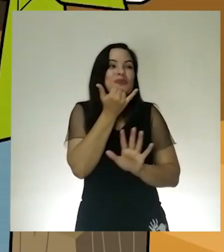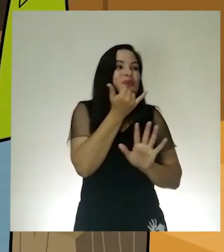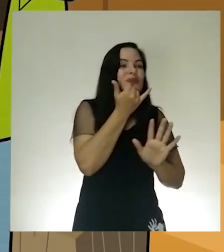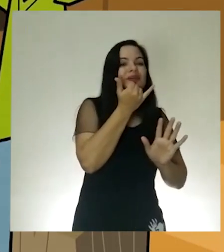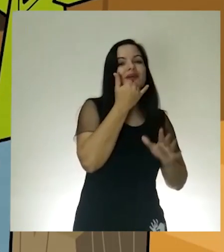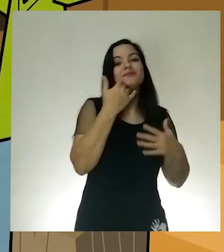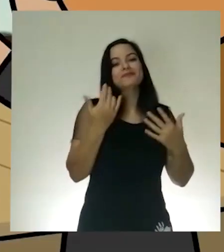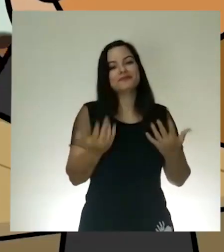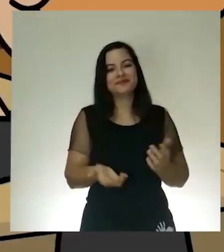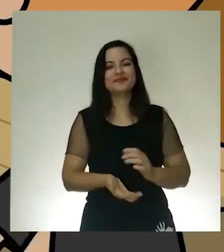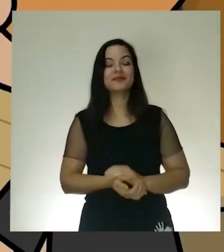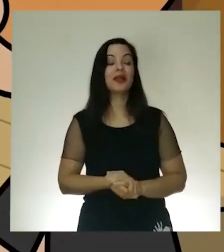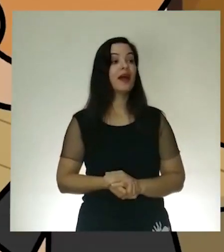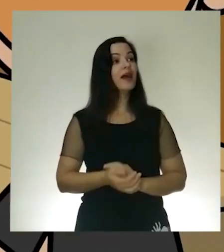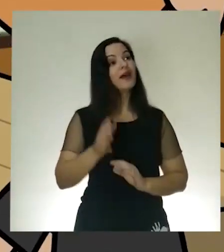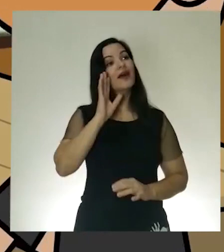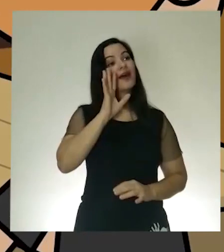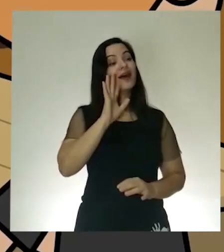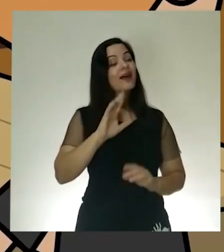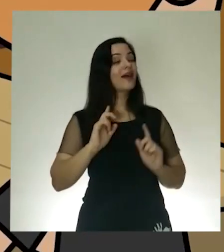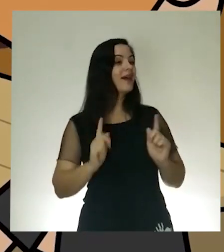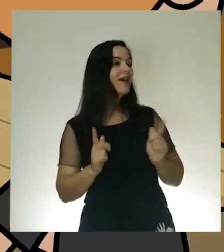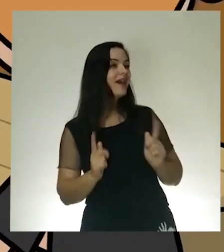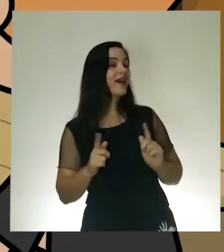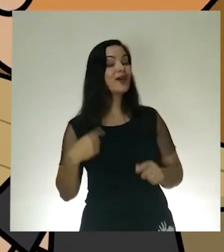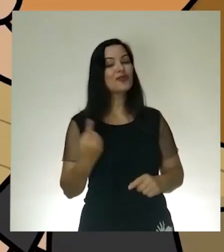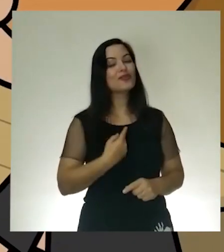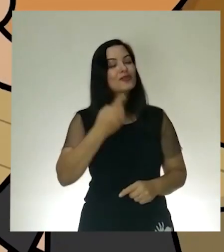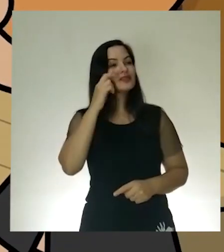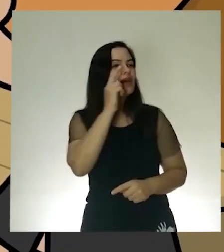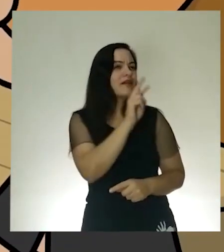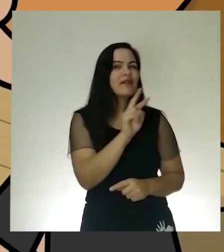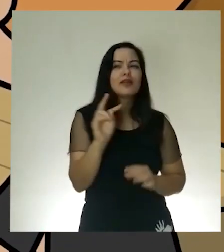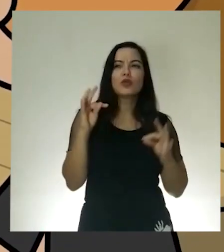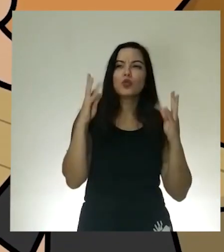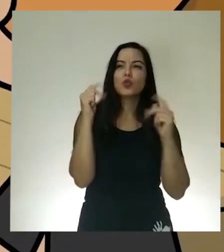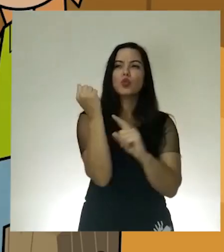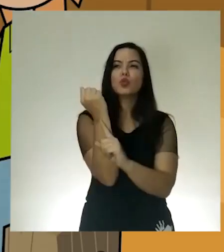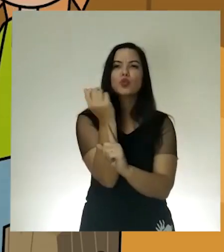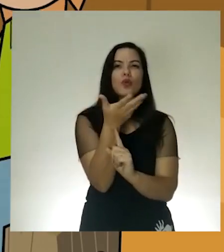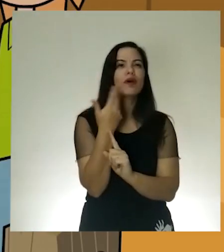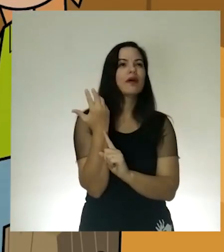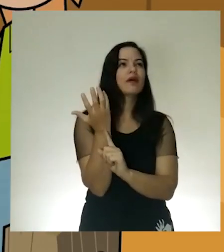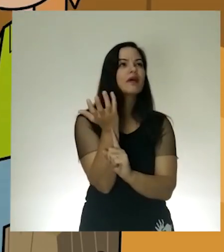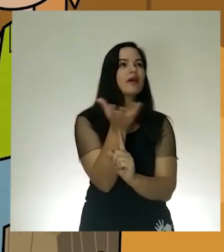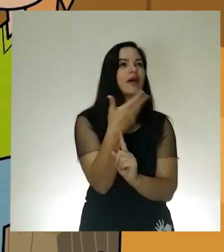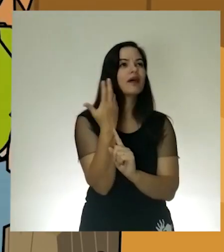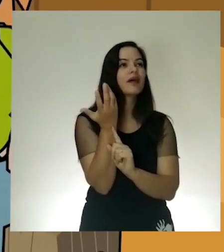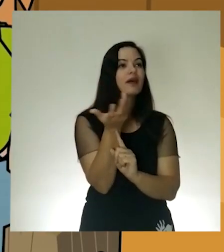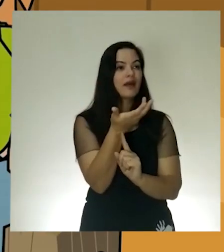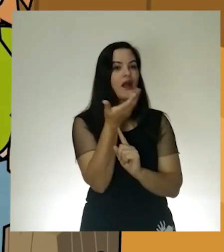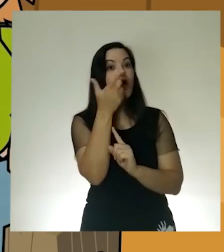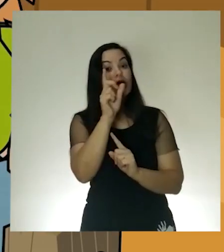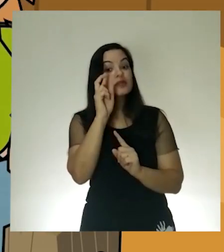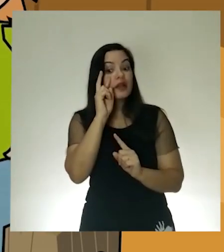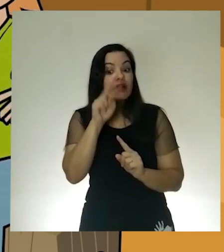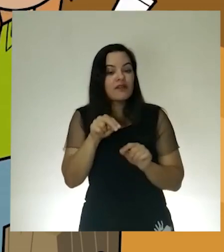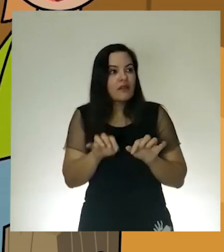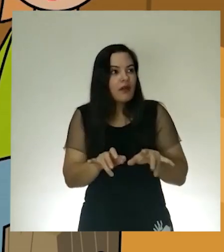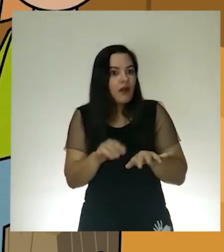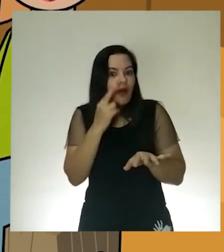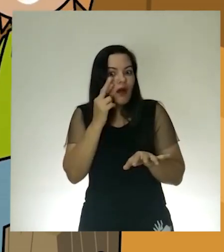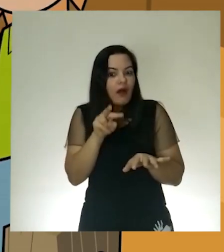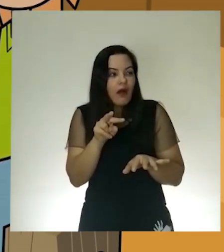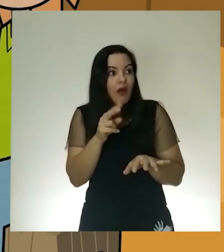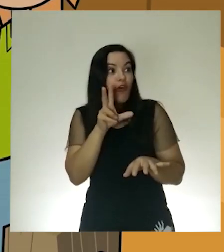desculpa. Que divertido! A gente consegue enxergar tudo com esse radar. Haha, dá até pra gente espionar o vovô e